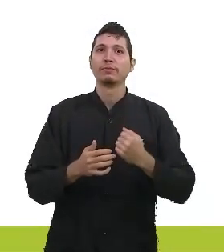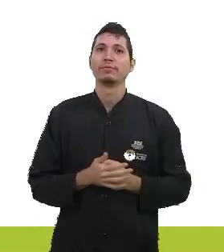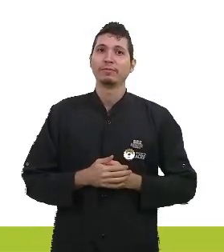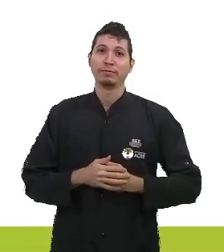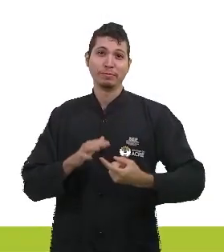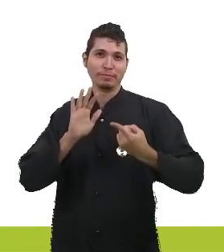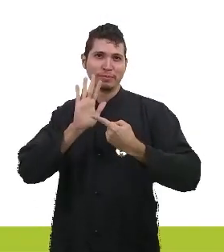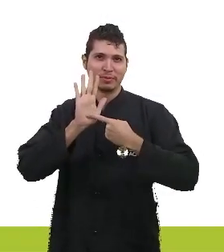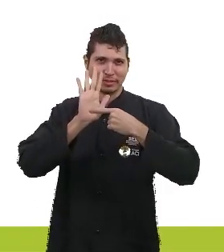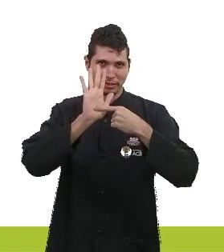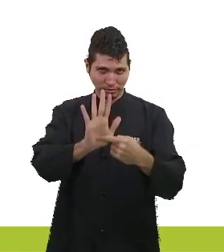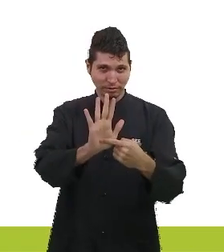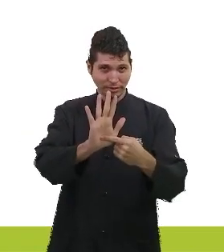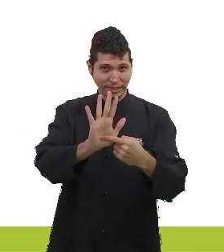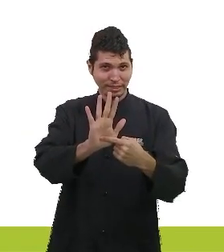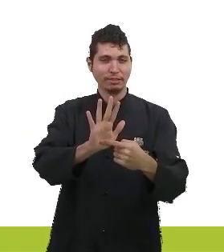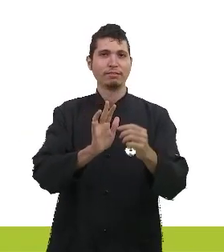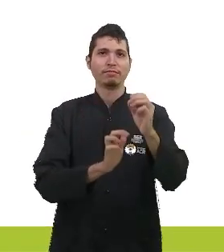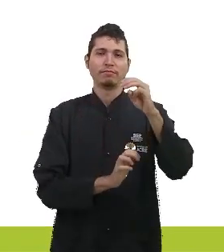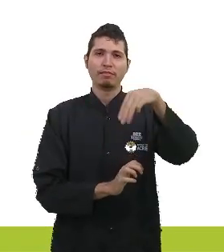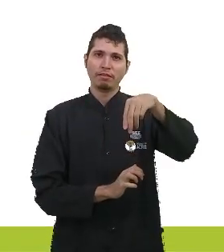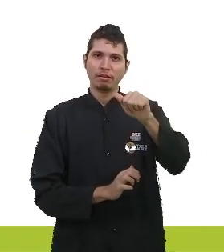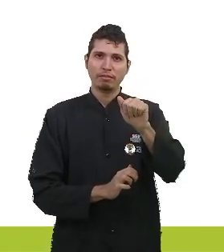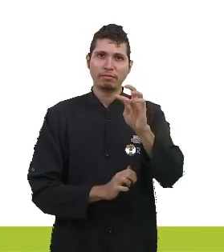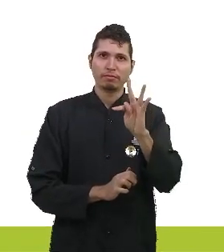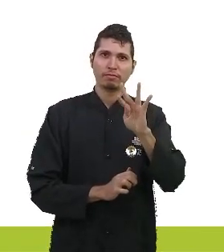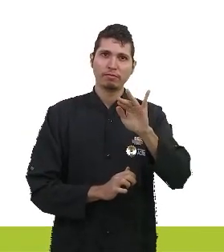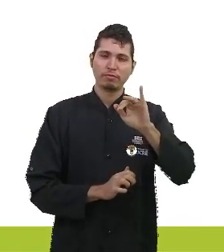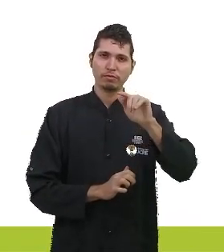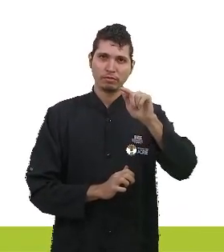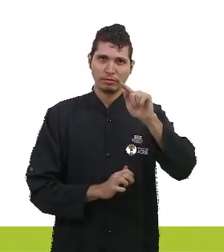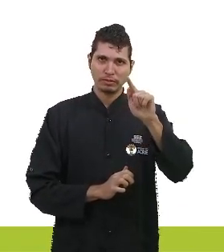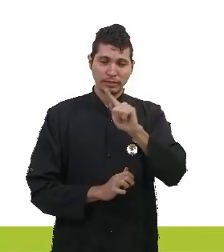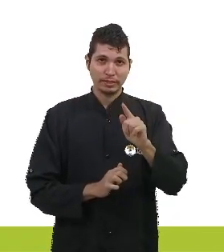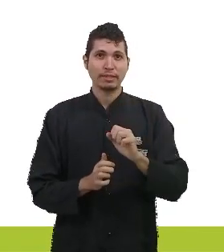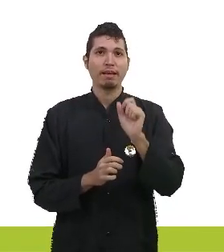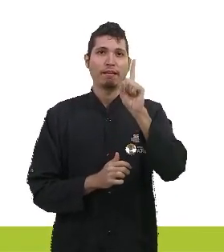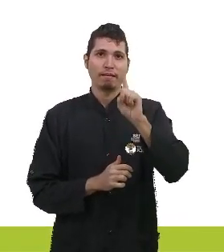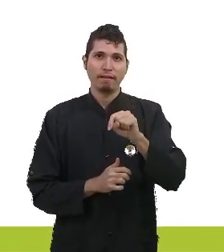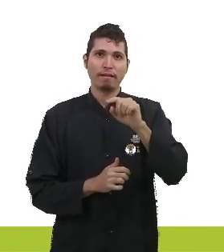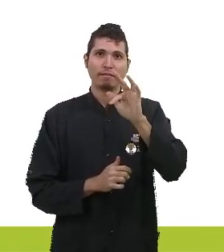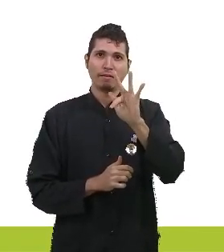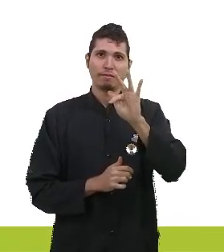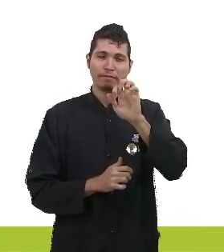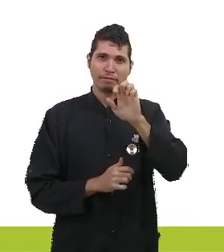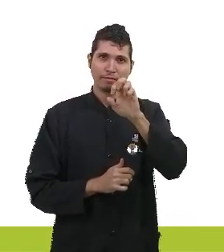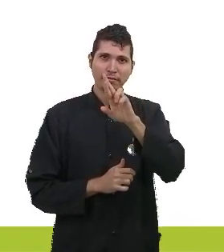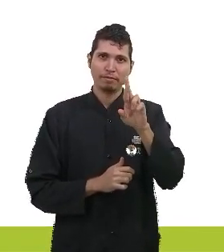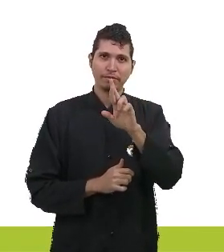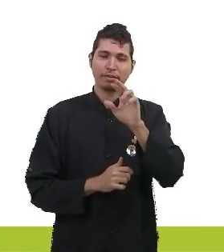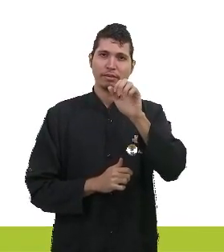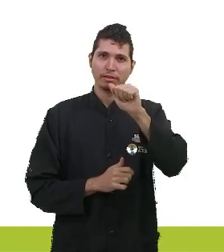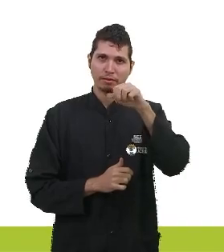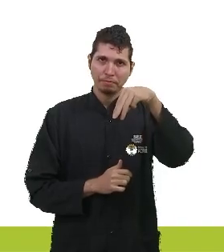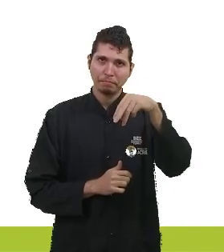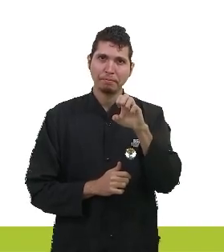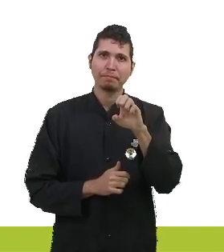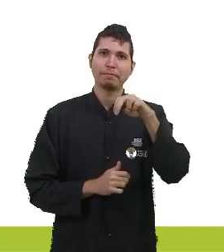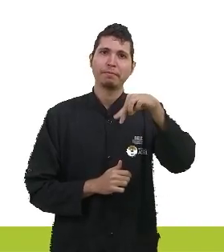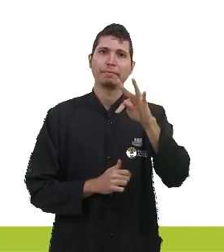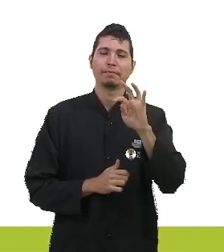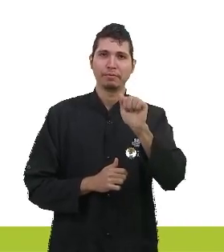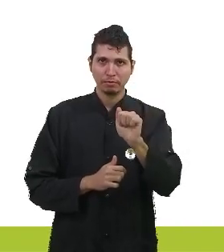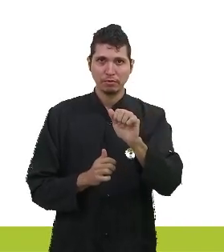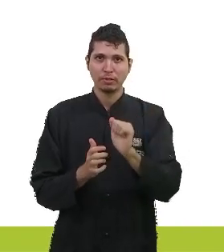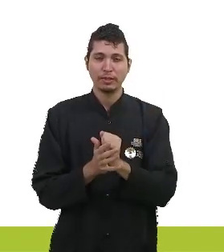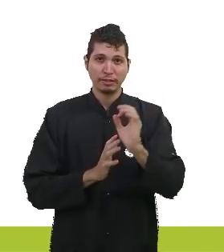Eisenhower. Ó, a matriz Eisenhower é uma ferramenta poderosa que pode ajudar a conquistar a produtividade que a gente procura, né? Aqui